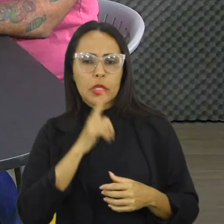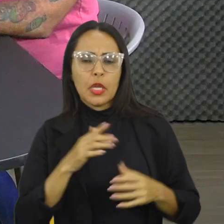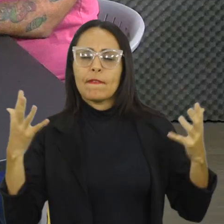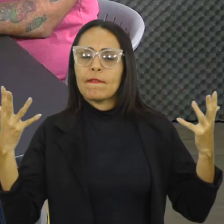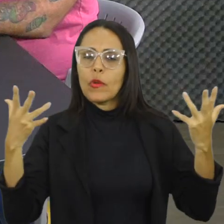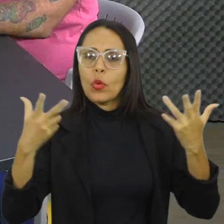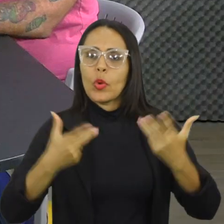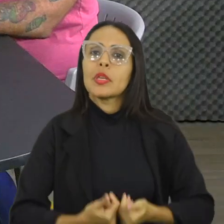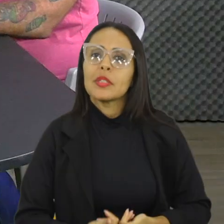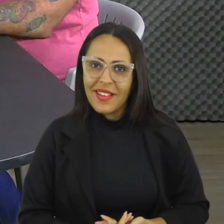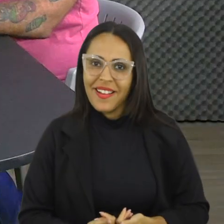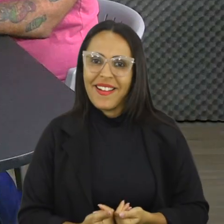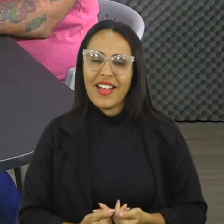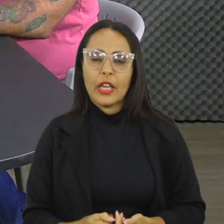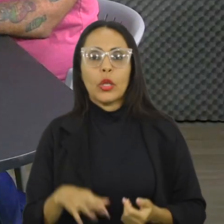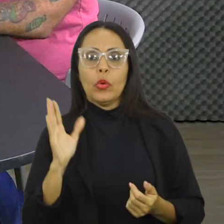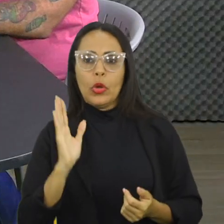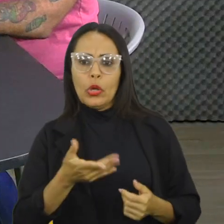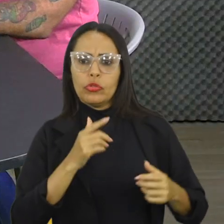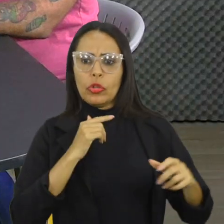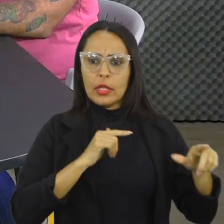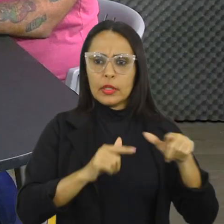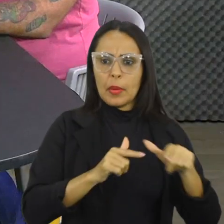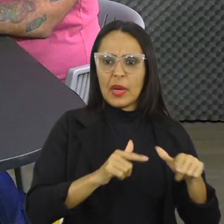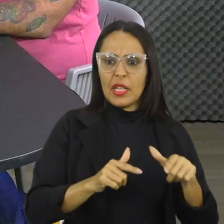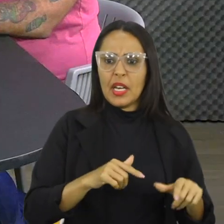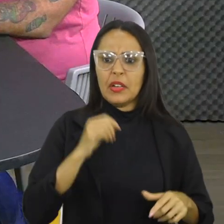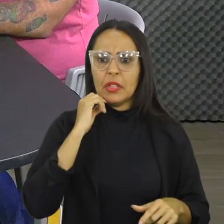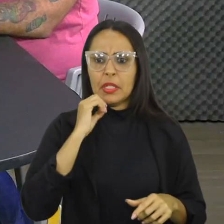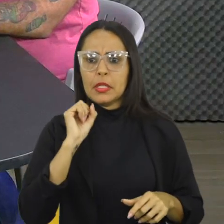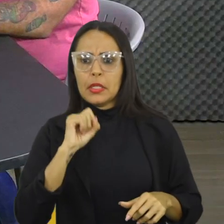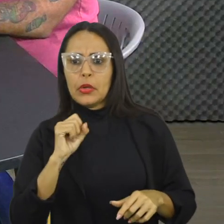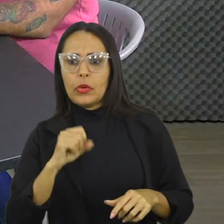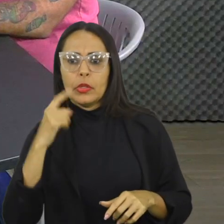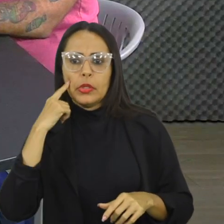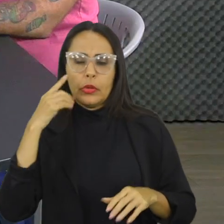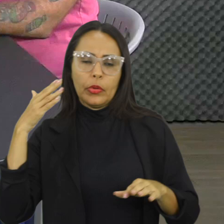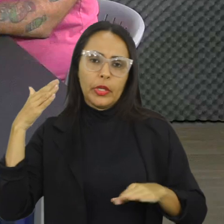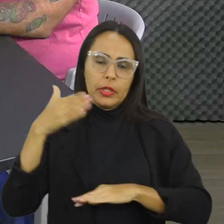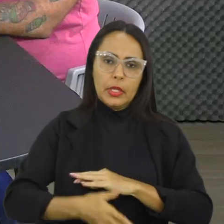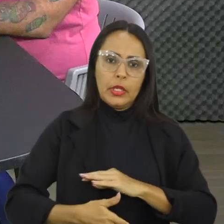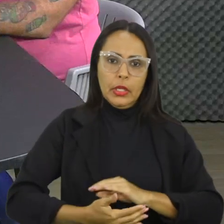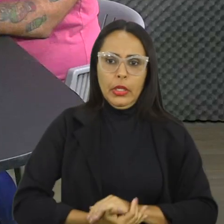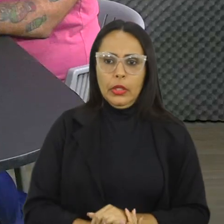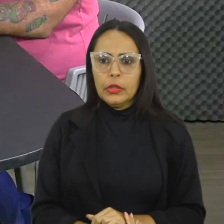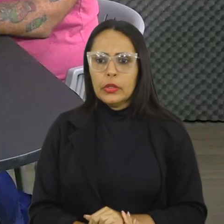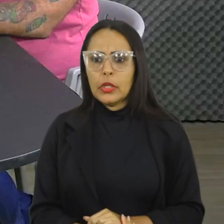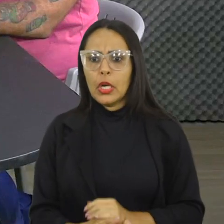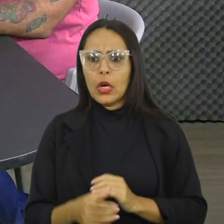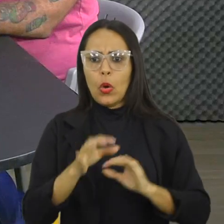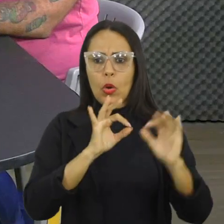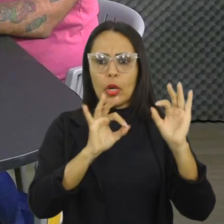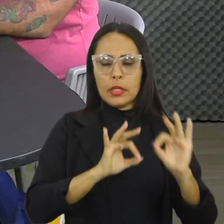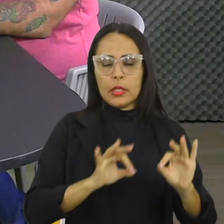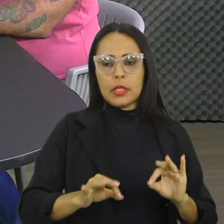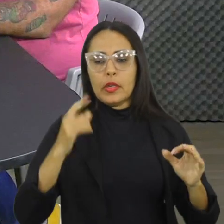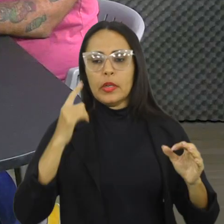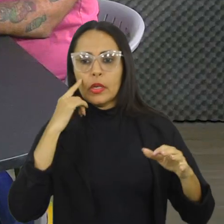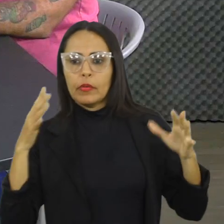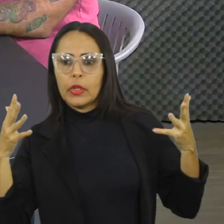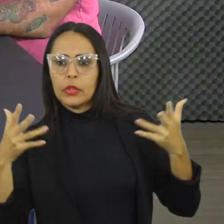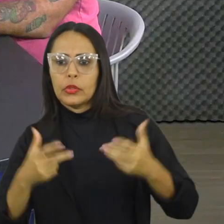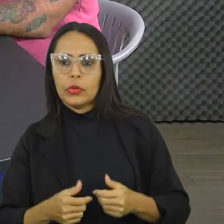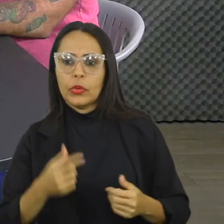fluir a coisa, né? Então, assim, eu já trabalhava com coros quando eu entrei na licenciatura, eu já regia, já organizava as coisas e tal.